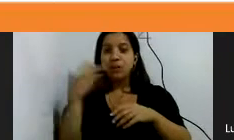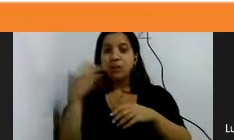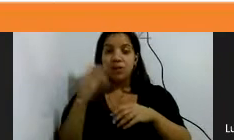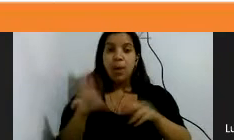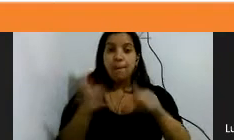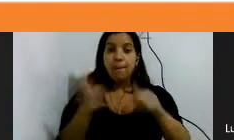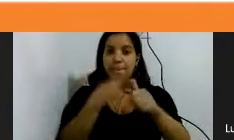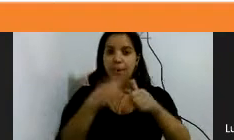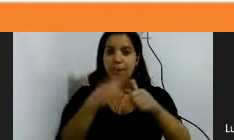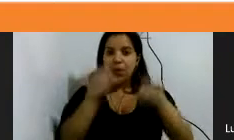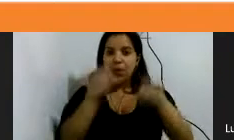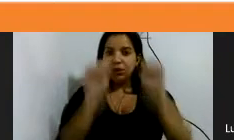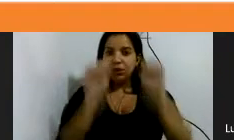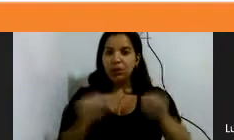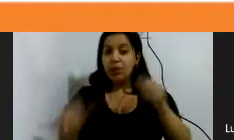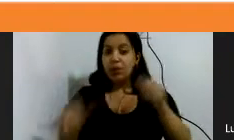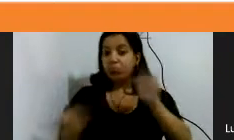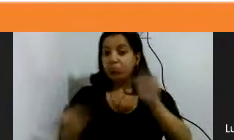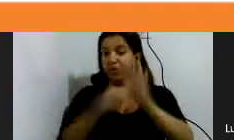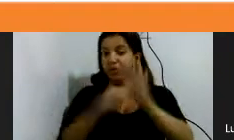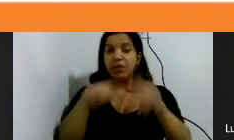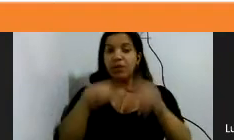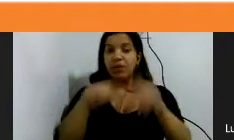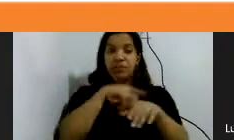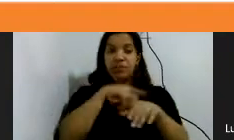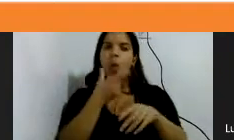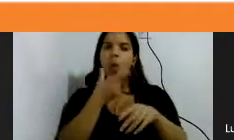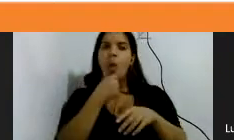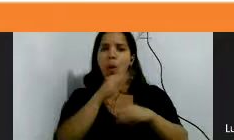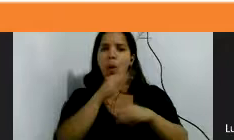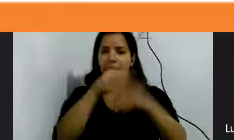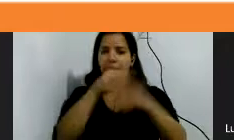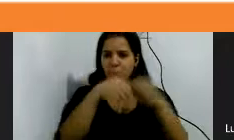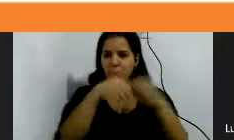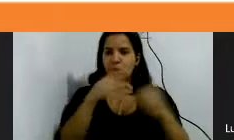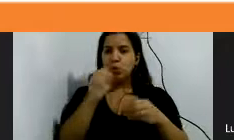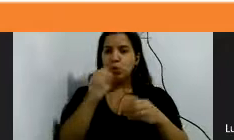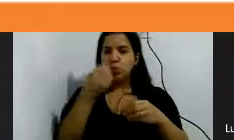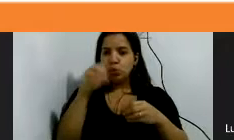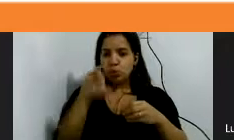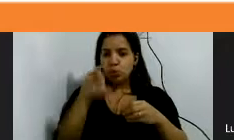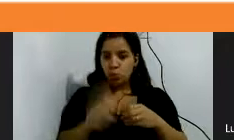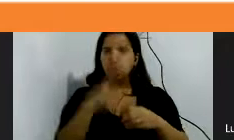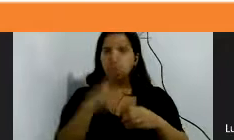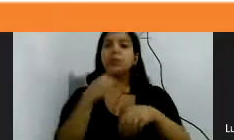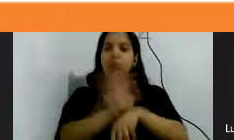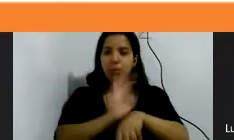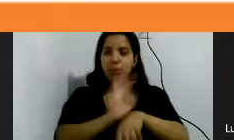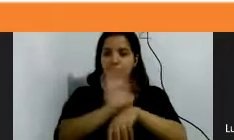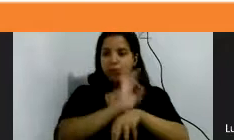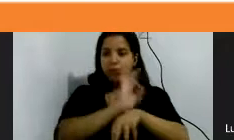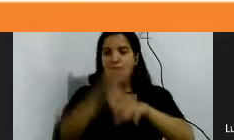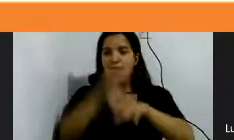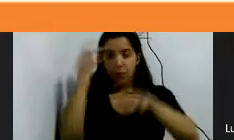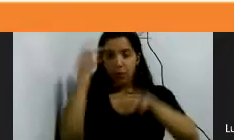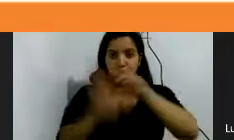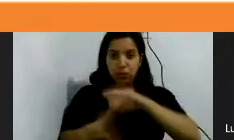sanguíneos identificado. Então, esse cientista, ele misturou o soro e as hemácias de diferentes